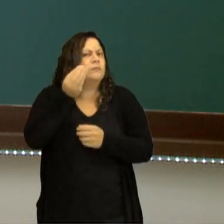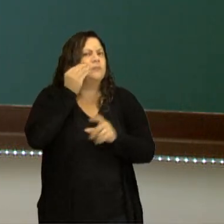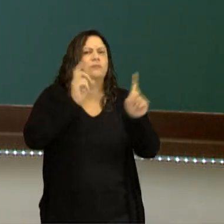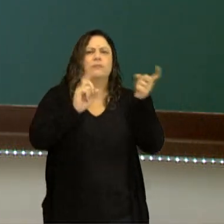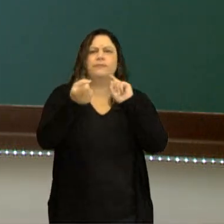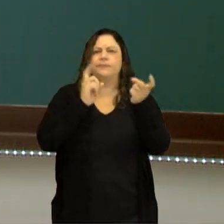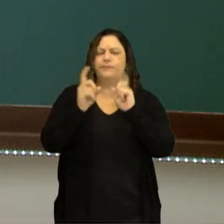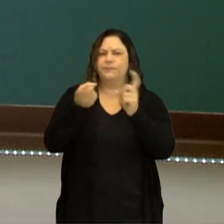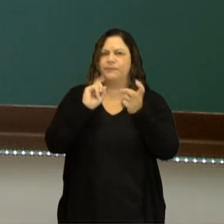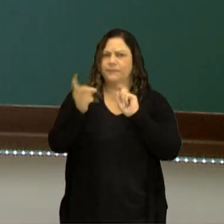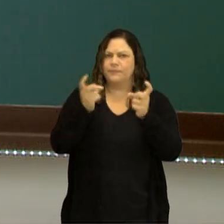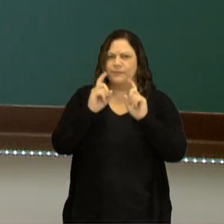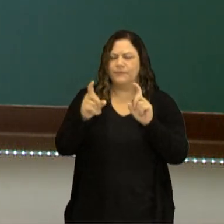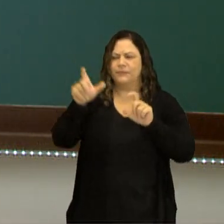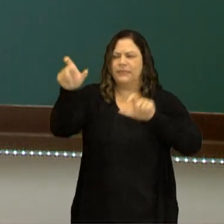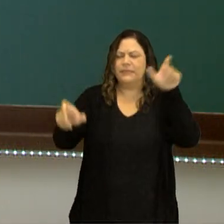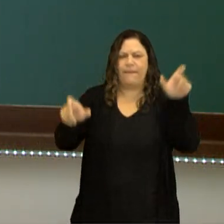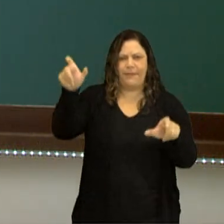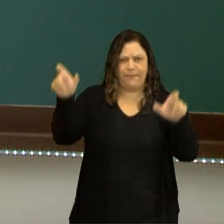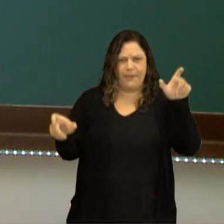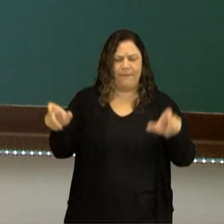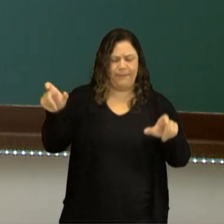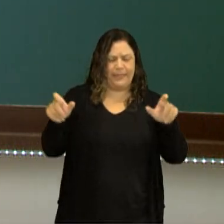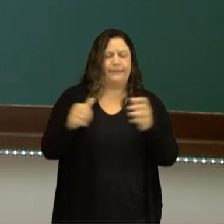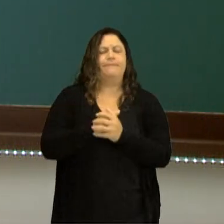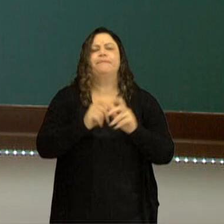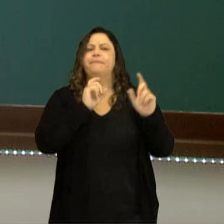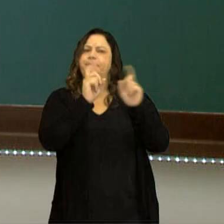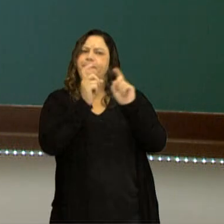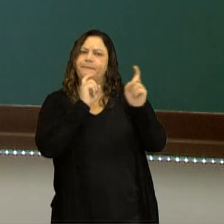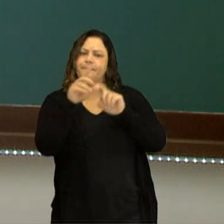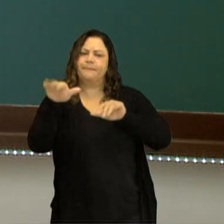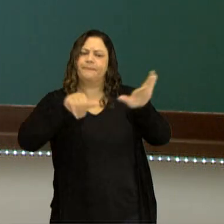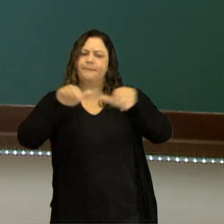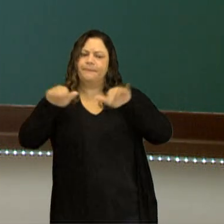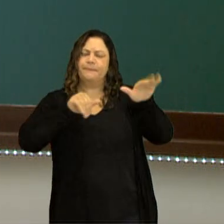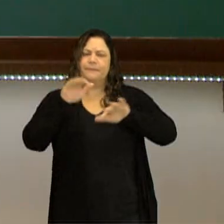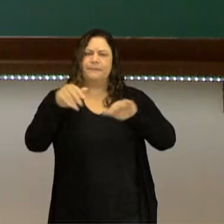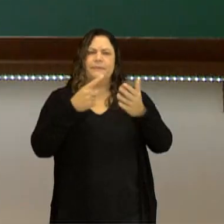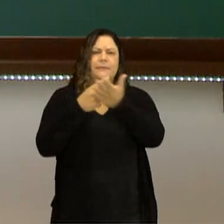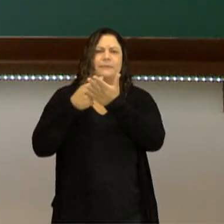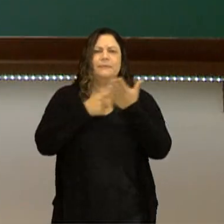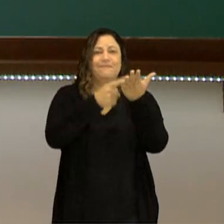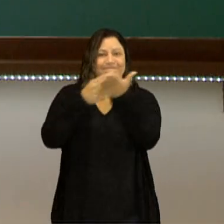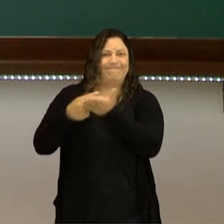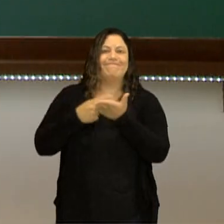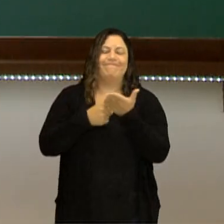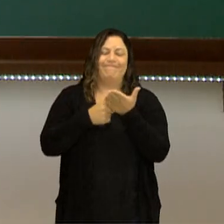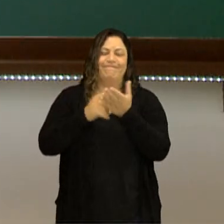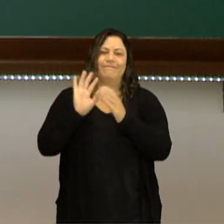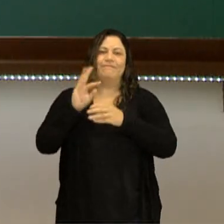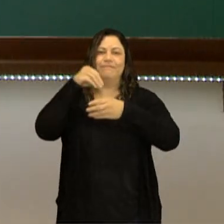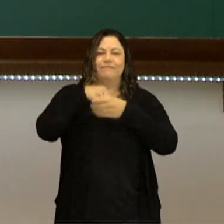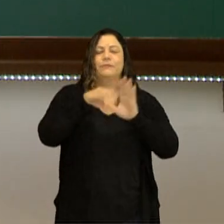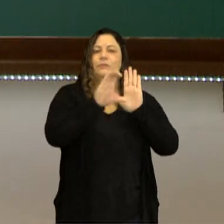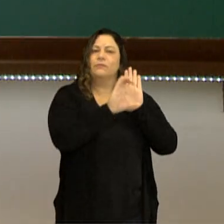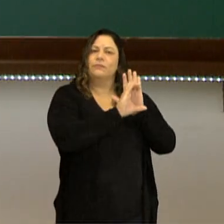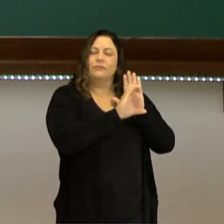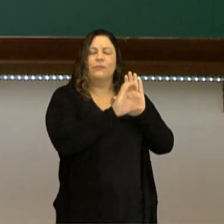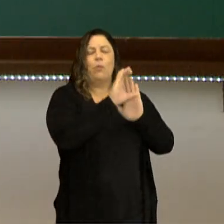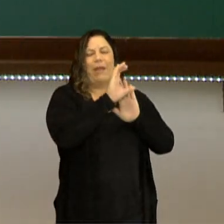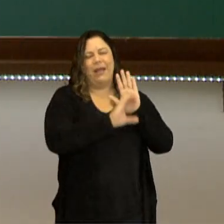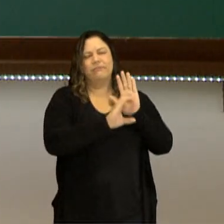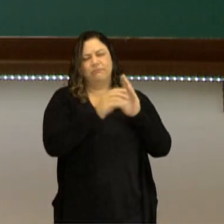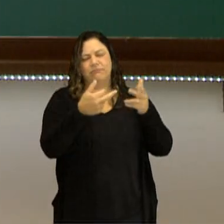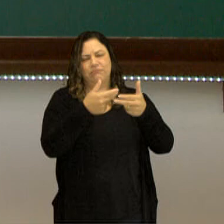reunião desses indivíduos, desse parlamento, vai tentar constituir, colocar uma constituição dentro da Rússia